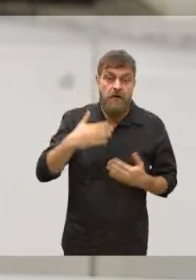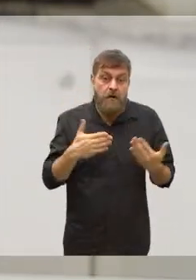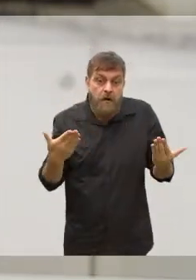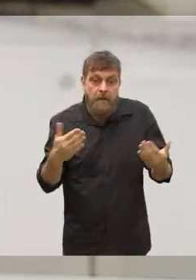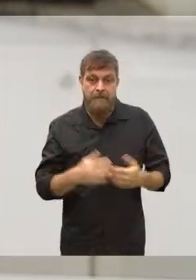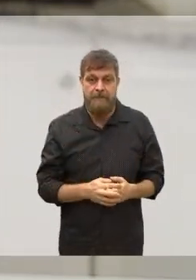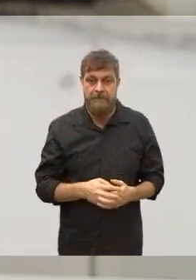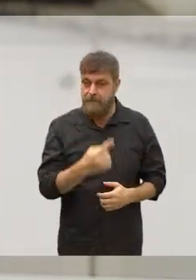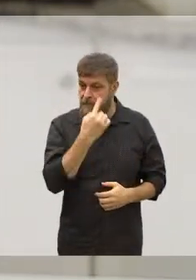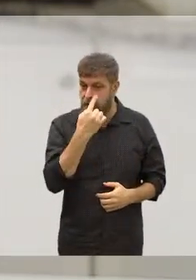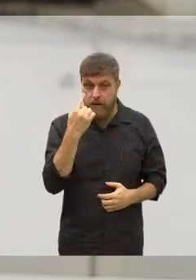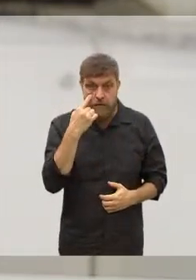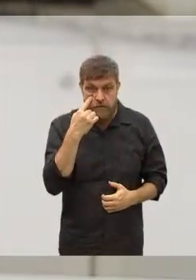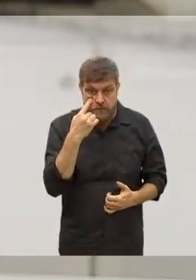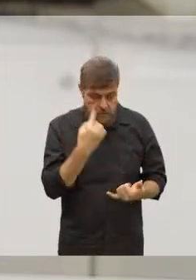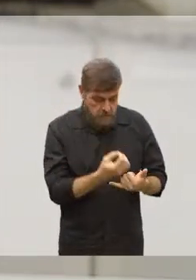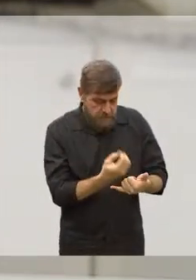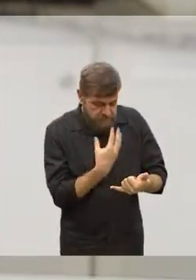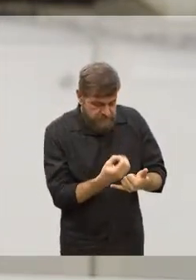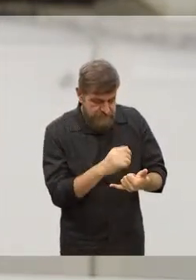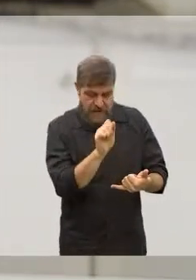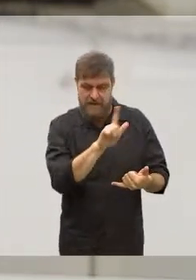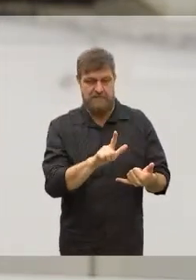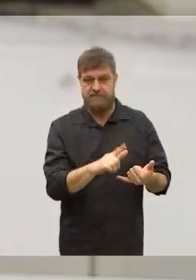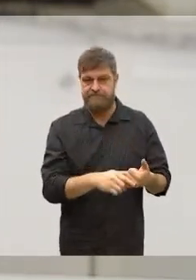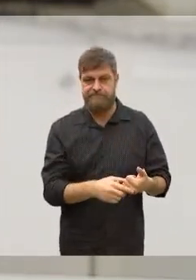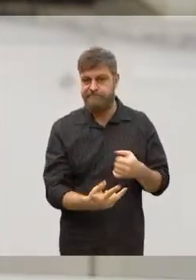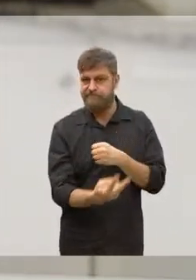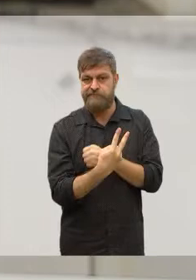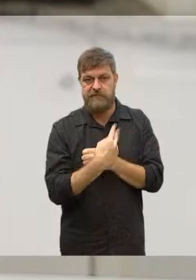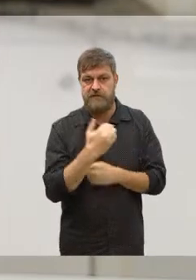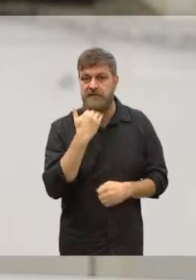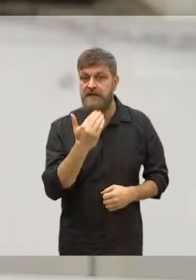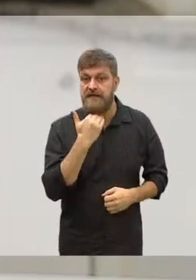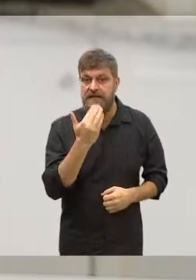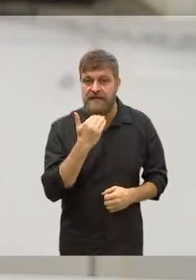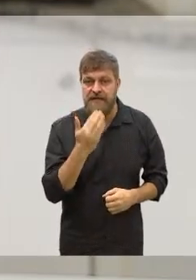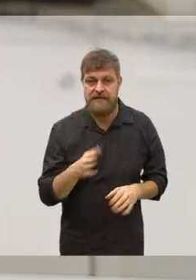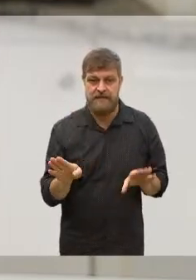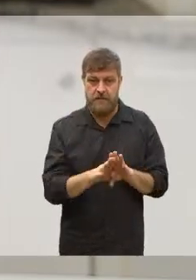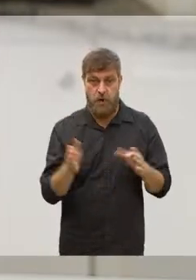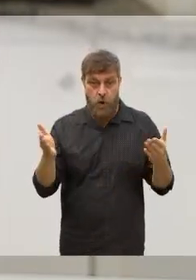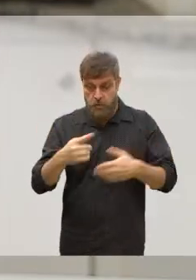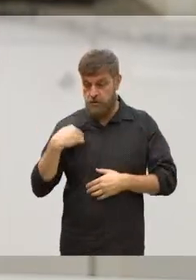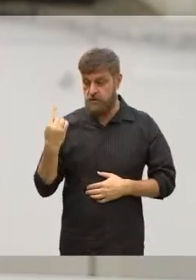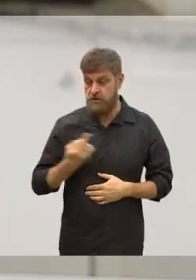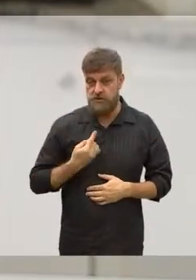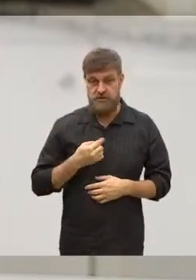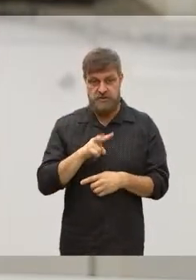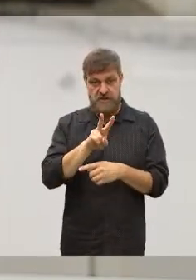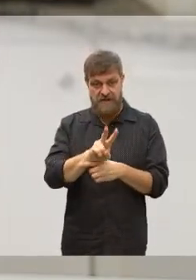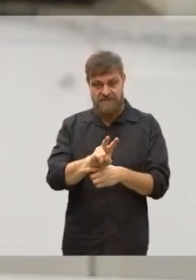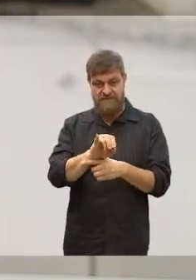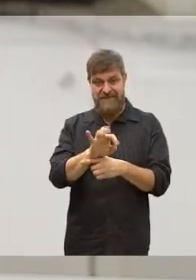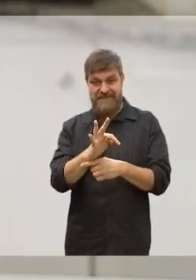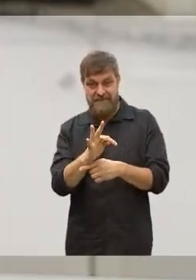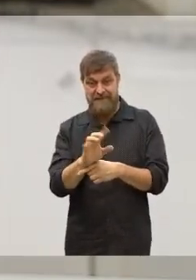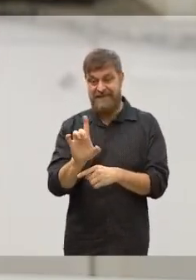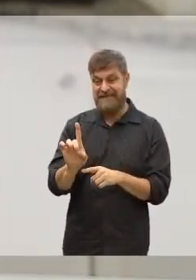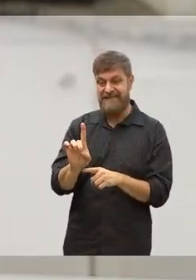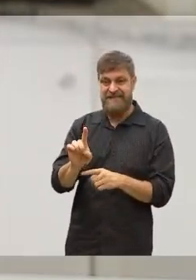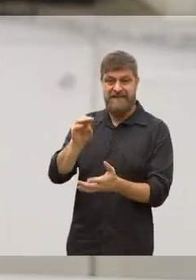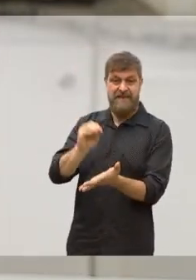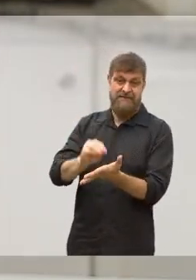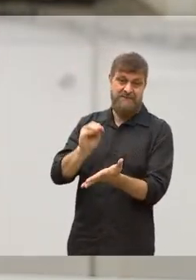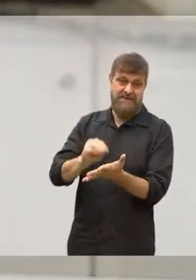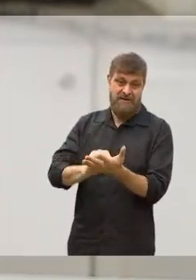não está protegendo eficientemente da luz azul. E hoje nós temos falta de vitamina D, por falta